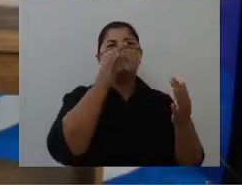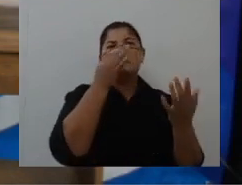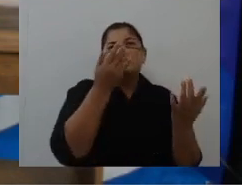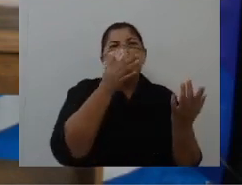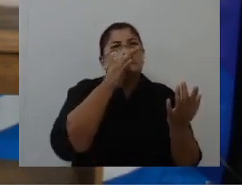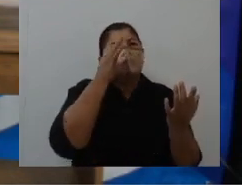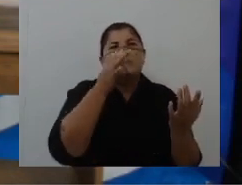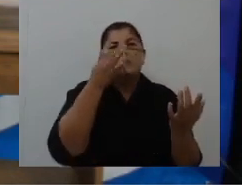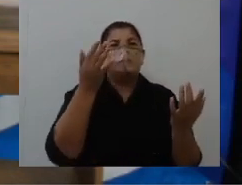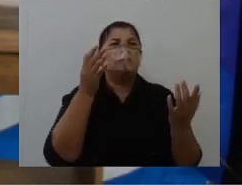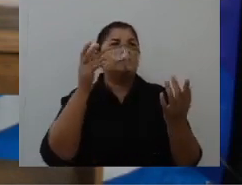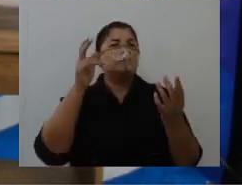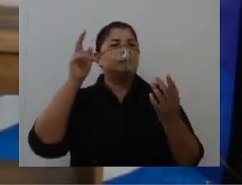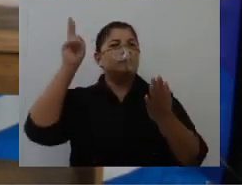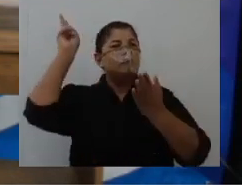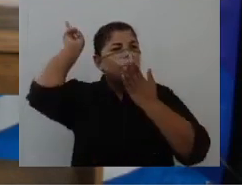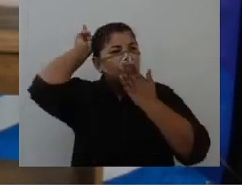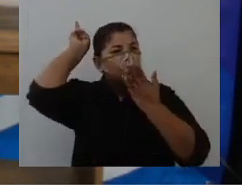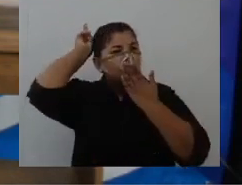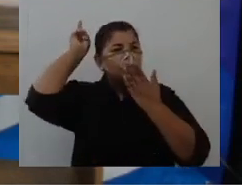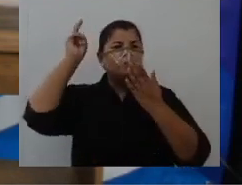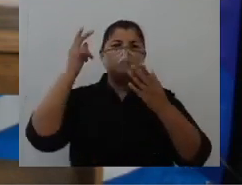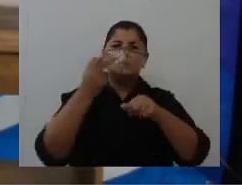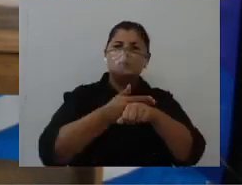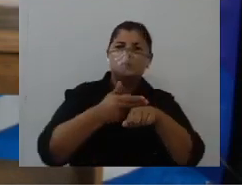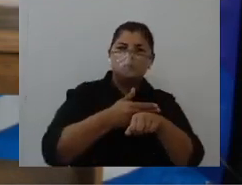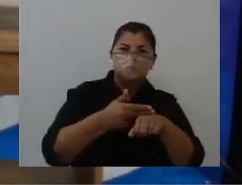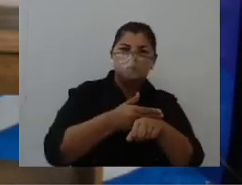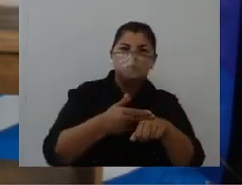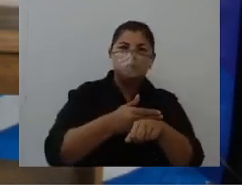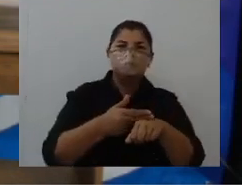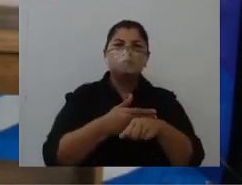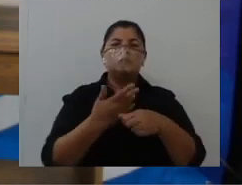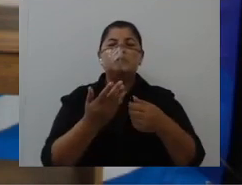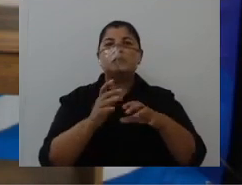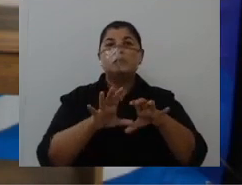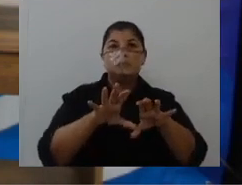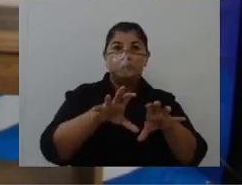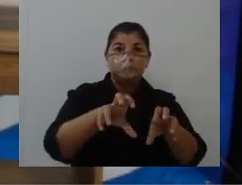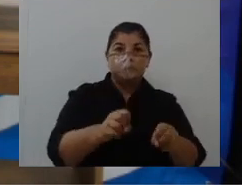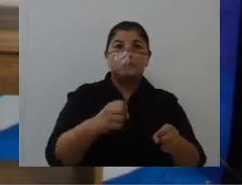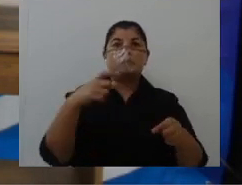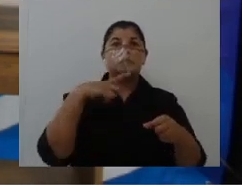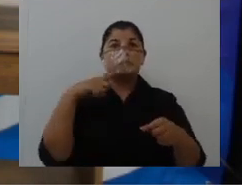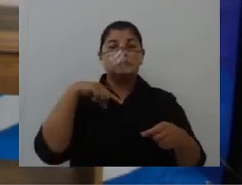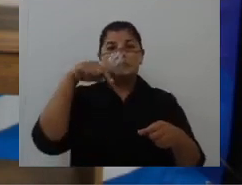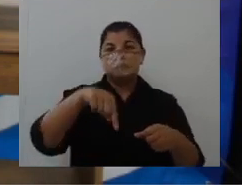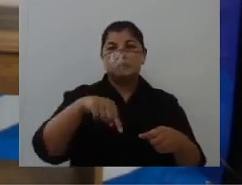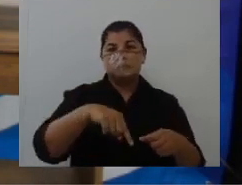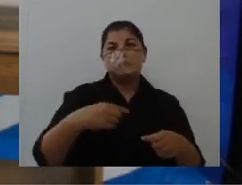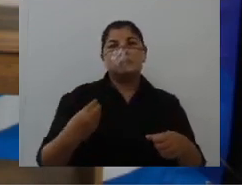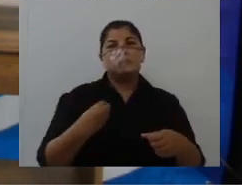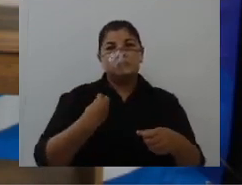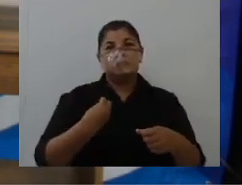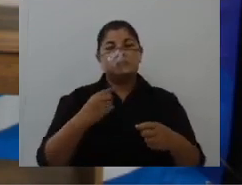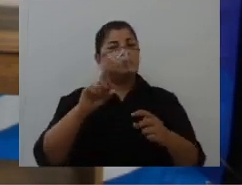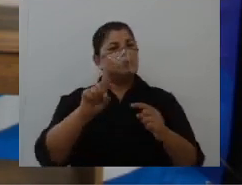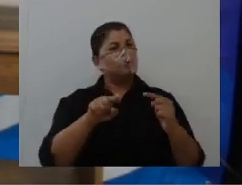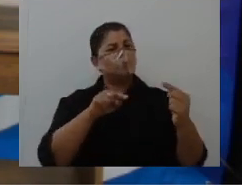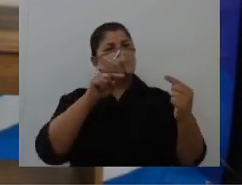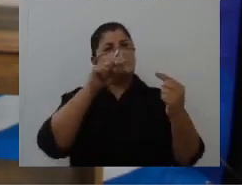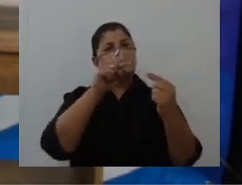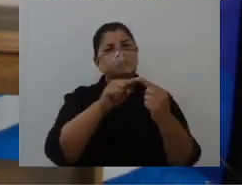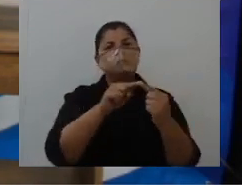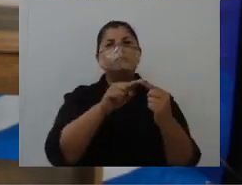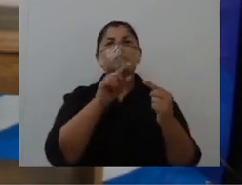roupa, dos animais que aqui eles encontraram. Então, o texto descritivo, ele é muito voltado para a objetividade. É